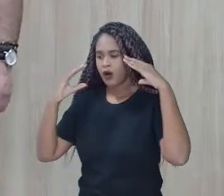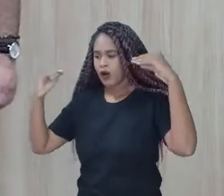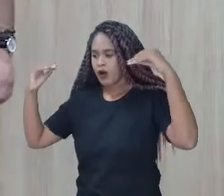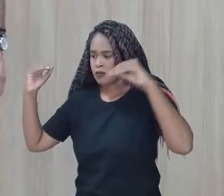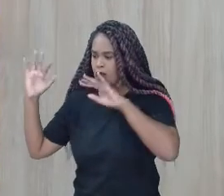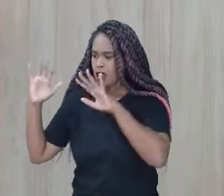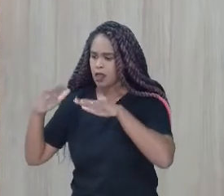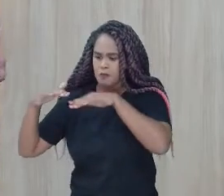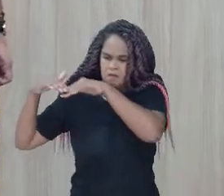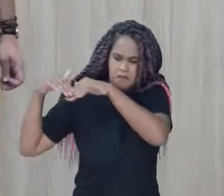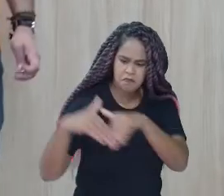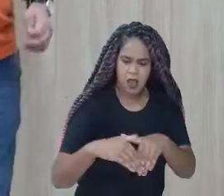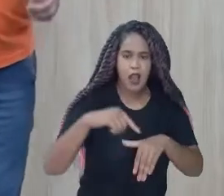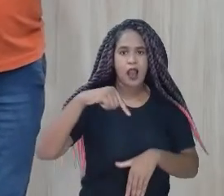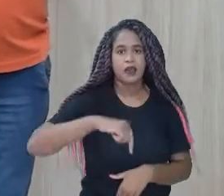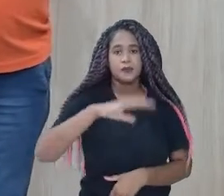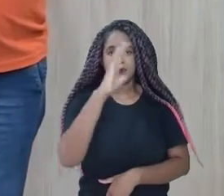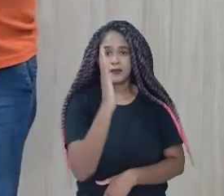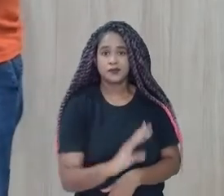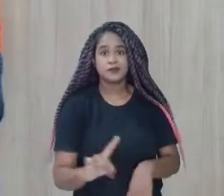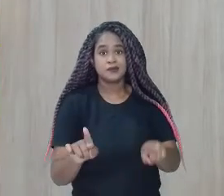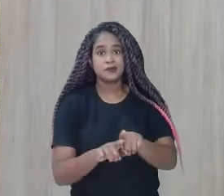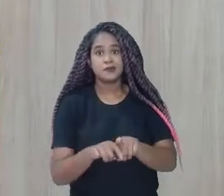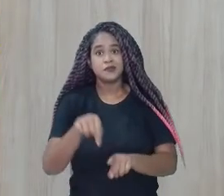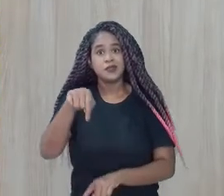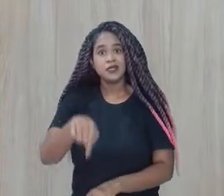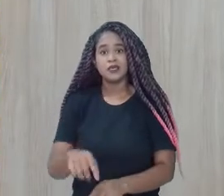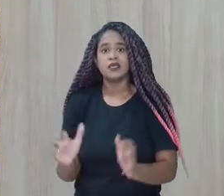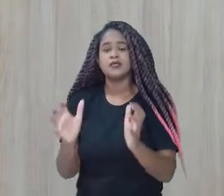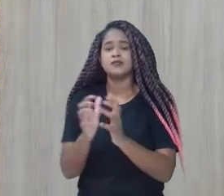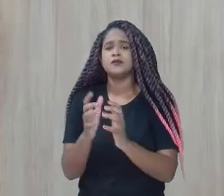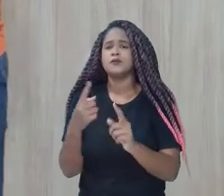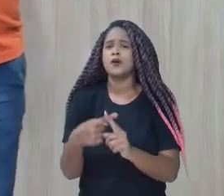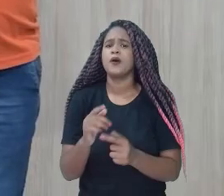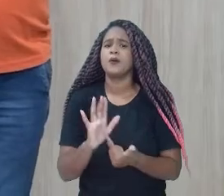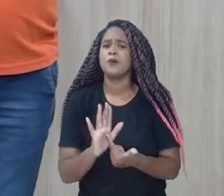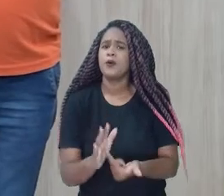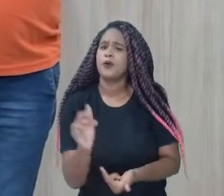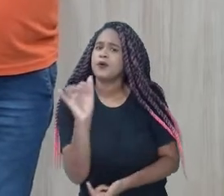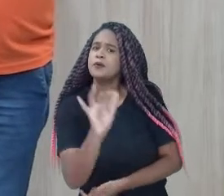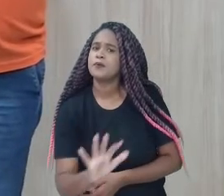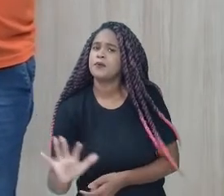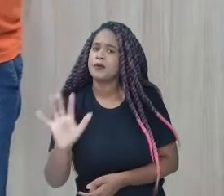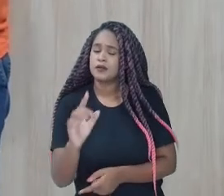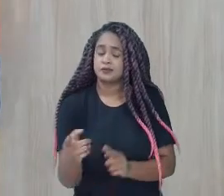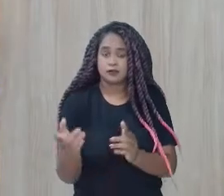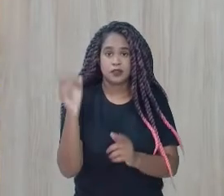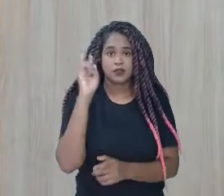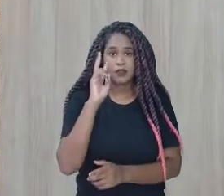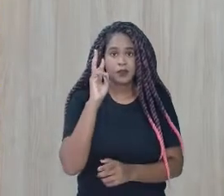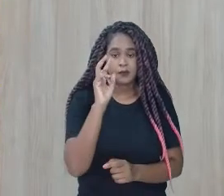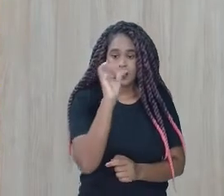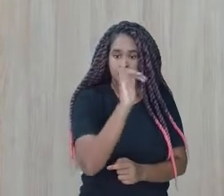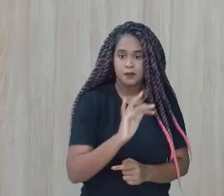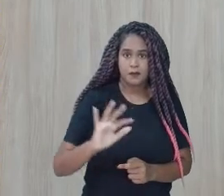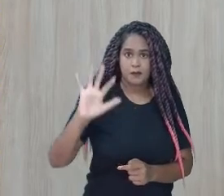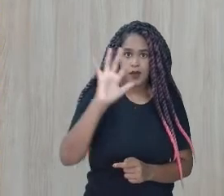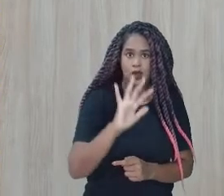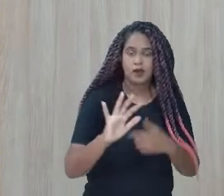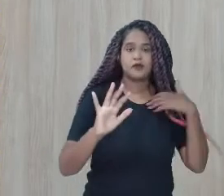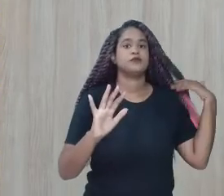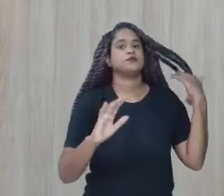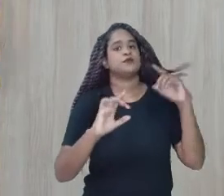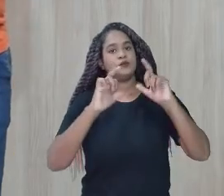no Brasil e no Recife. E por que a gente colocou isso? Vamos lembrar que a gente colocou no início a imagem do Palácio de